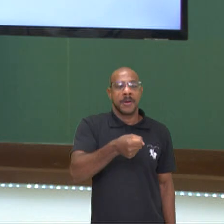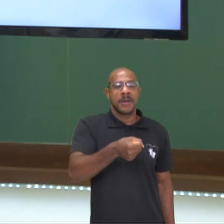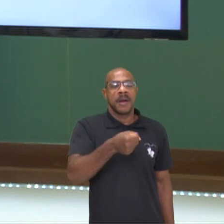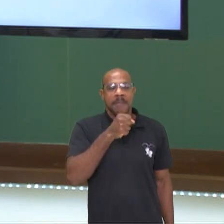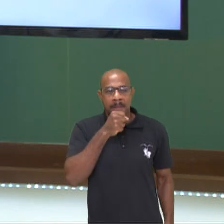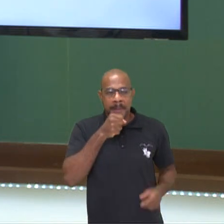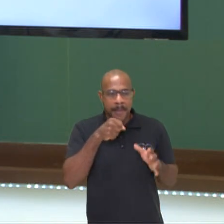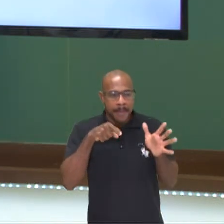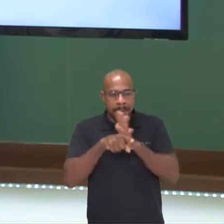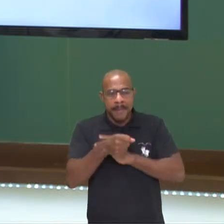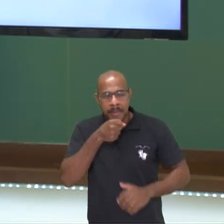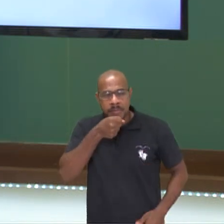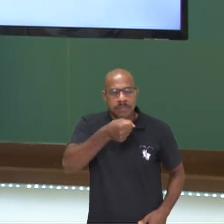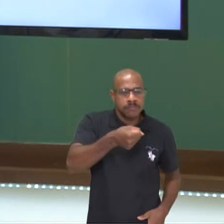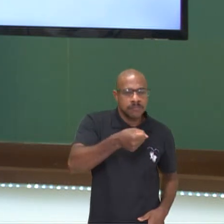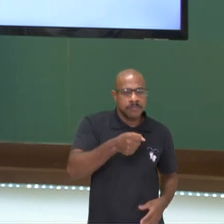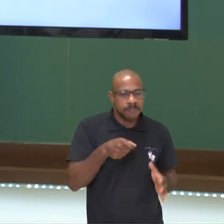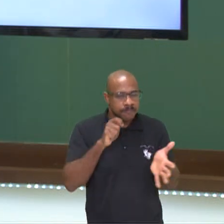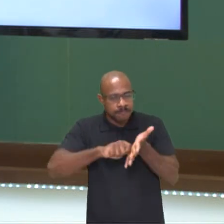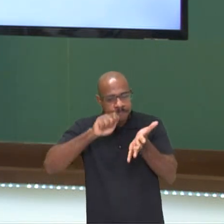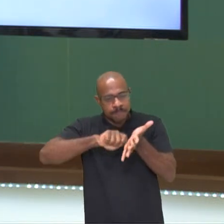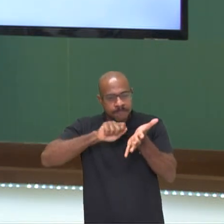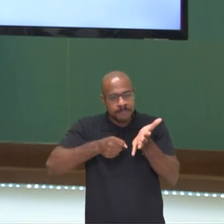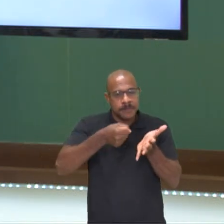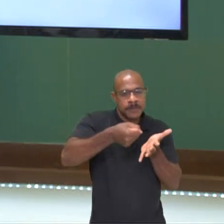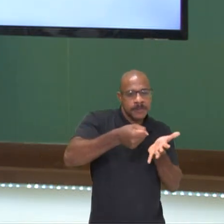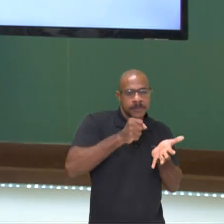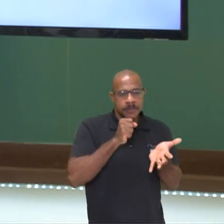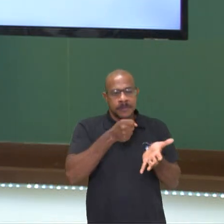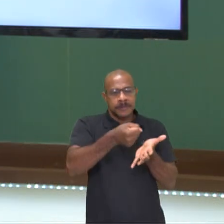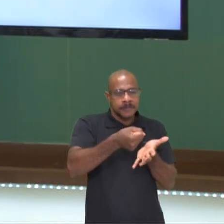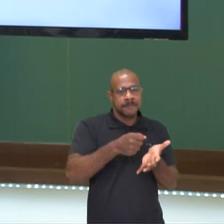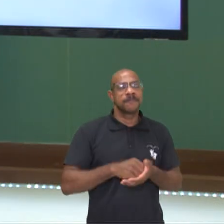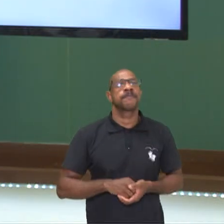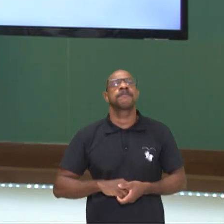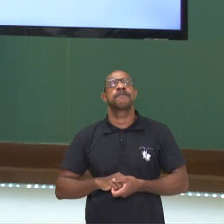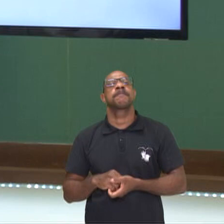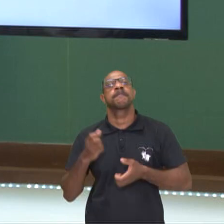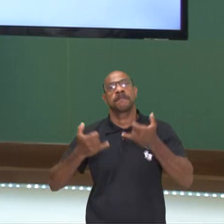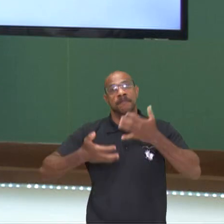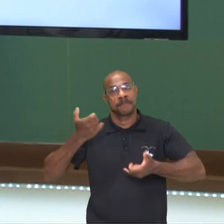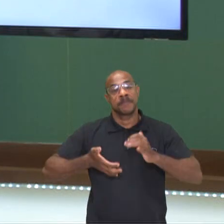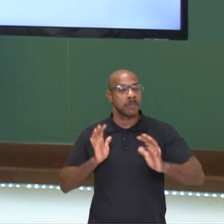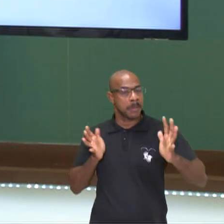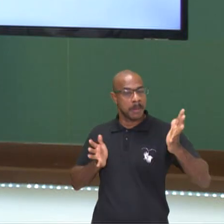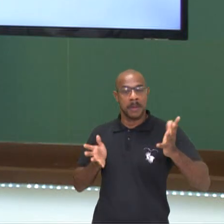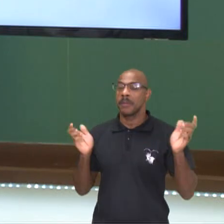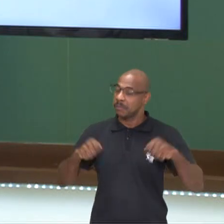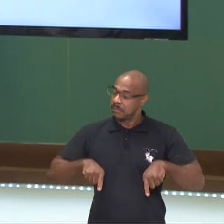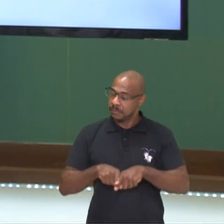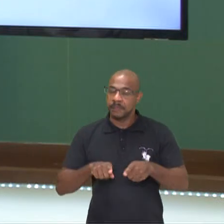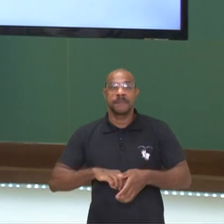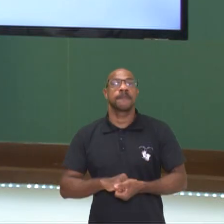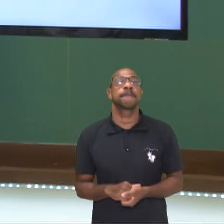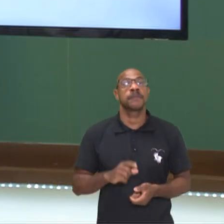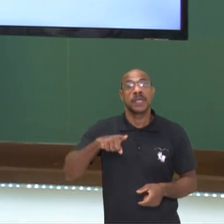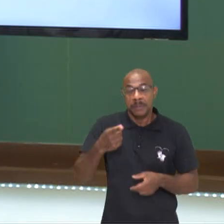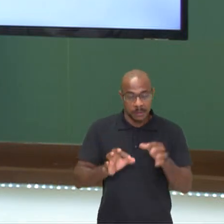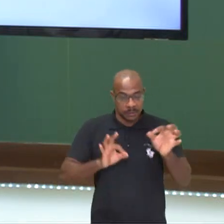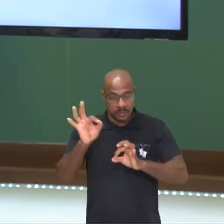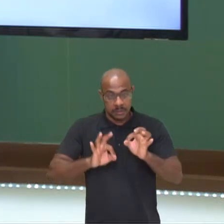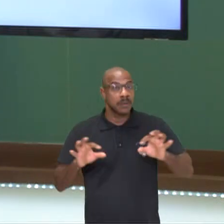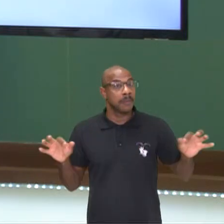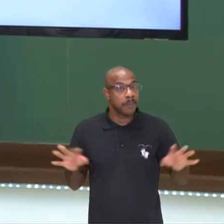esse gancho para você e Desenvolva o seu texto e após o roteiro preparado Mãos à